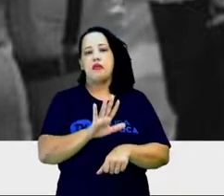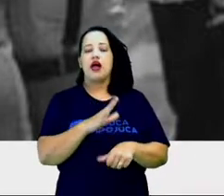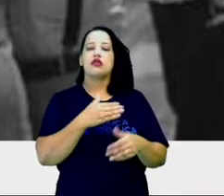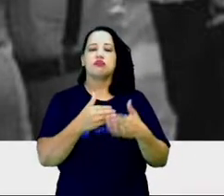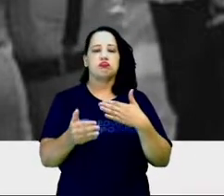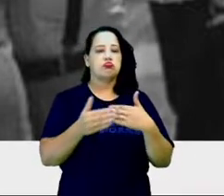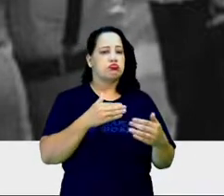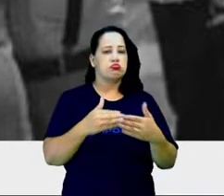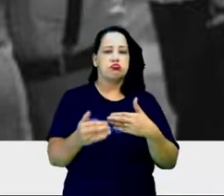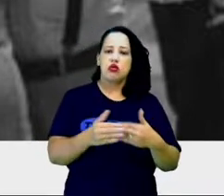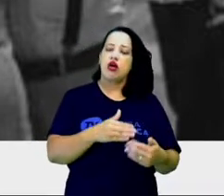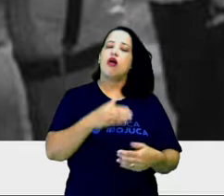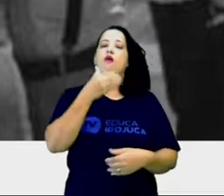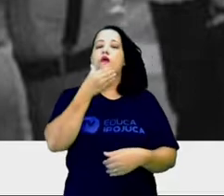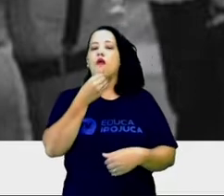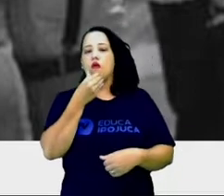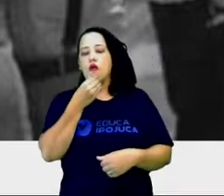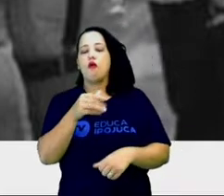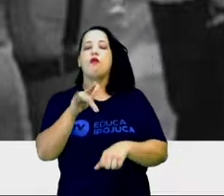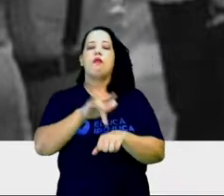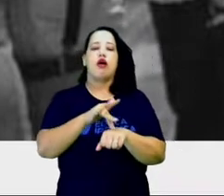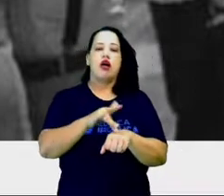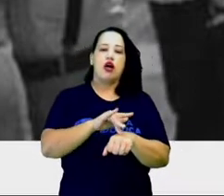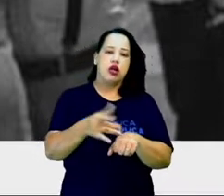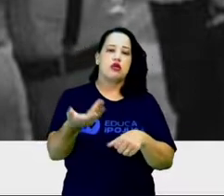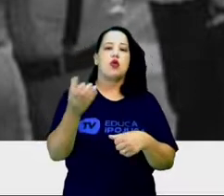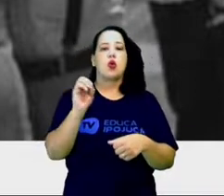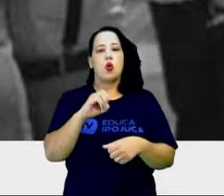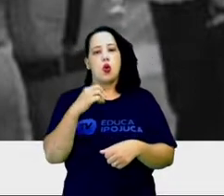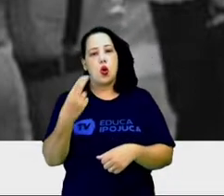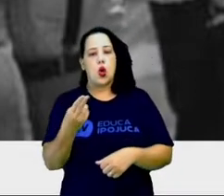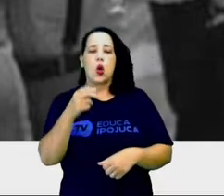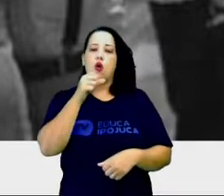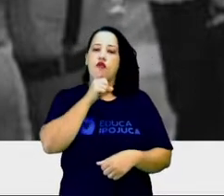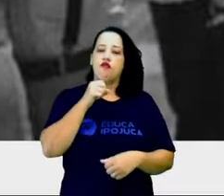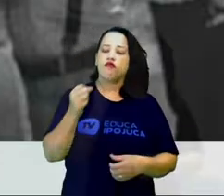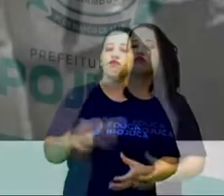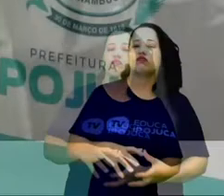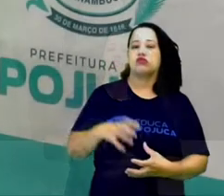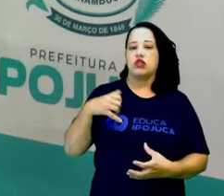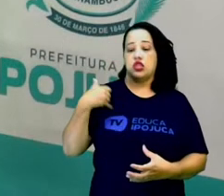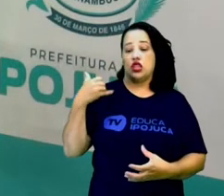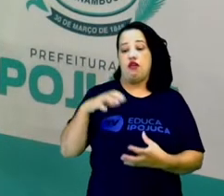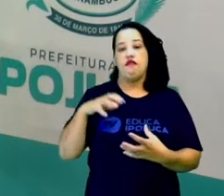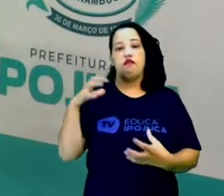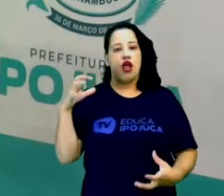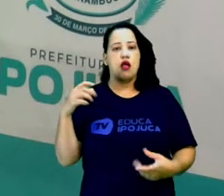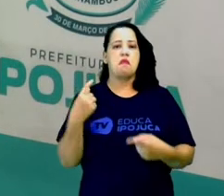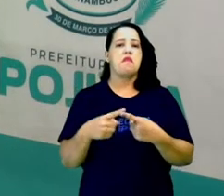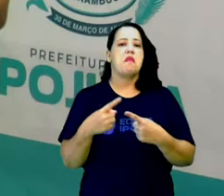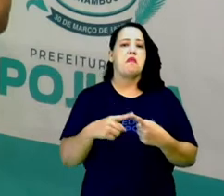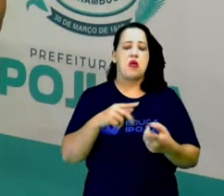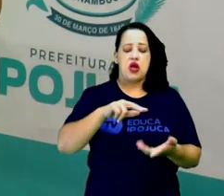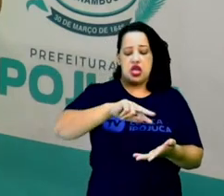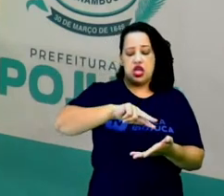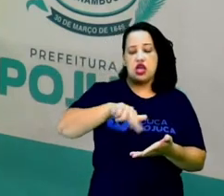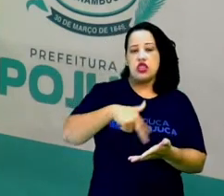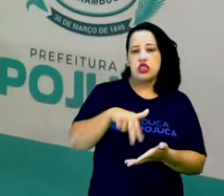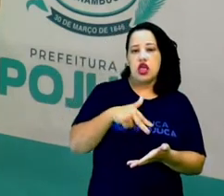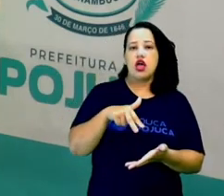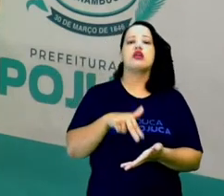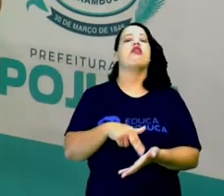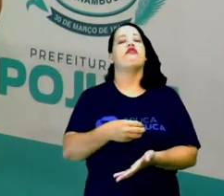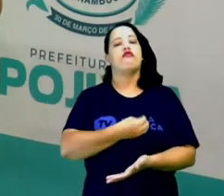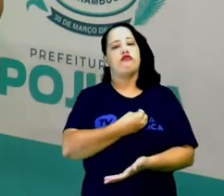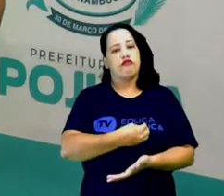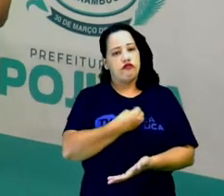ou seja como um homem bailarino, o preconceito não deve existir, porque dança é vida. A dança nos traz